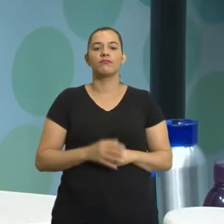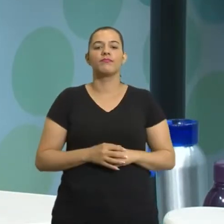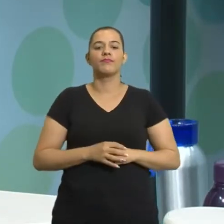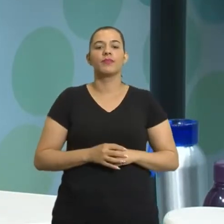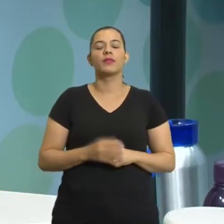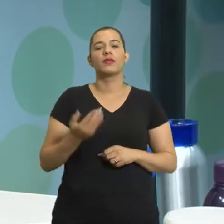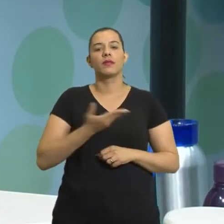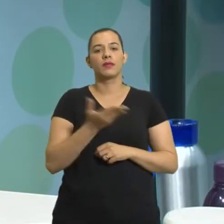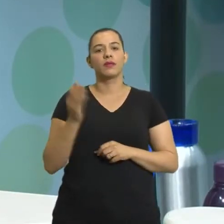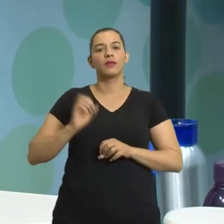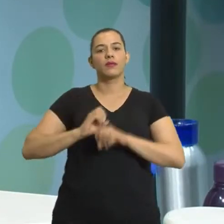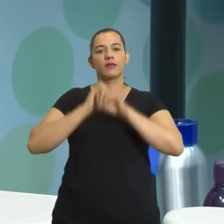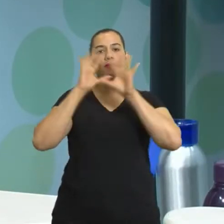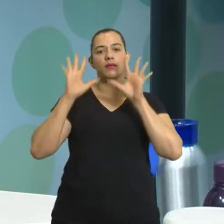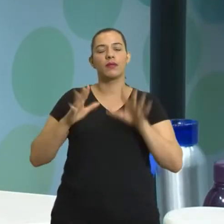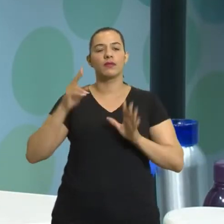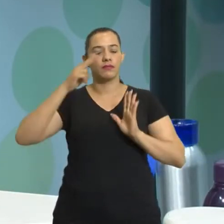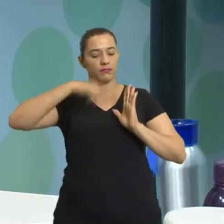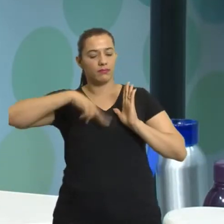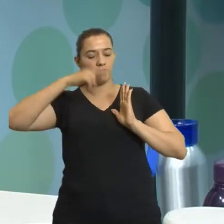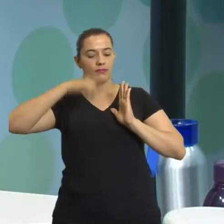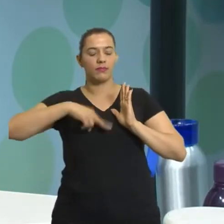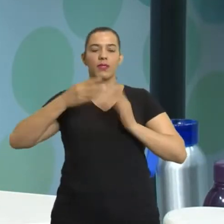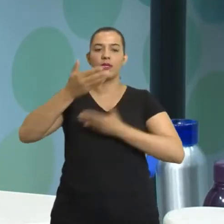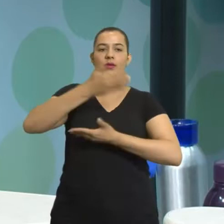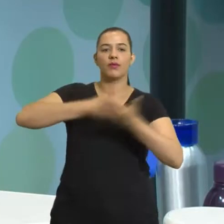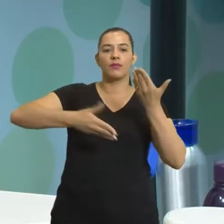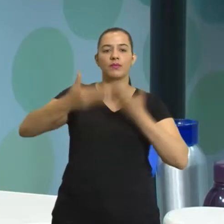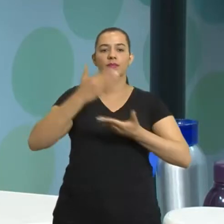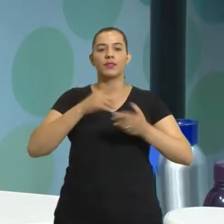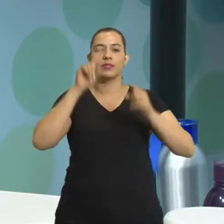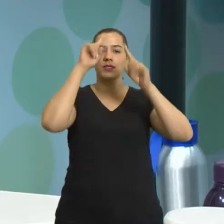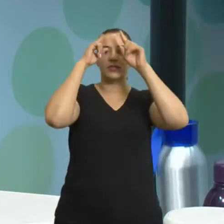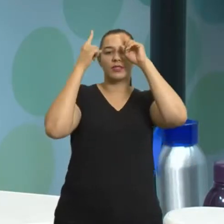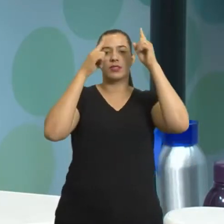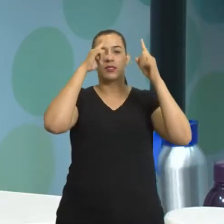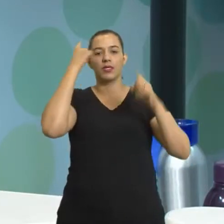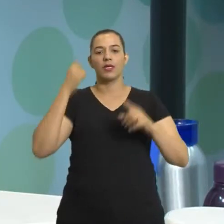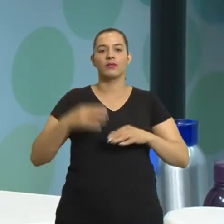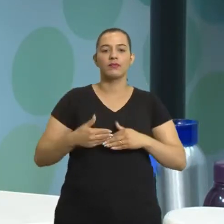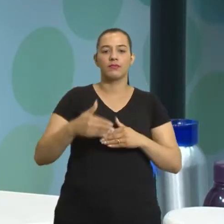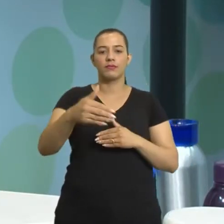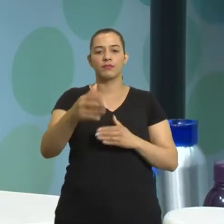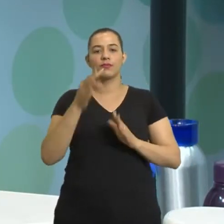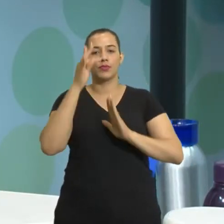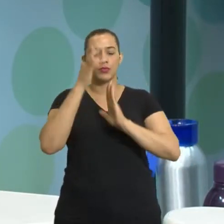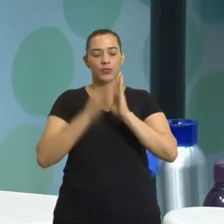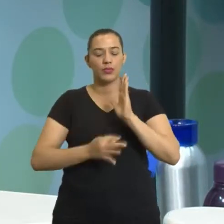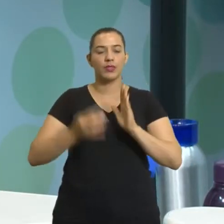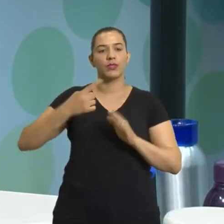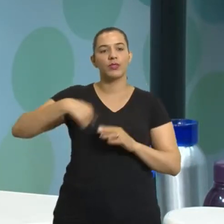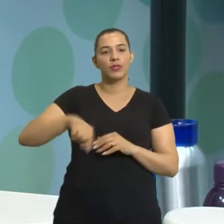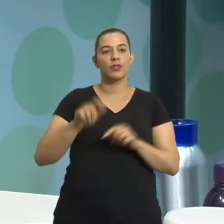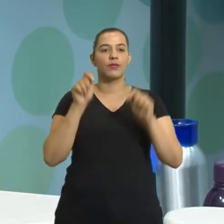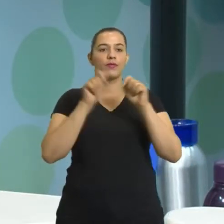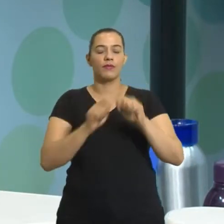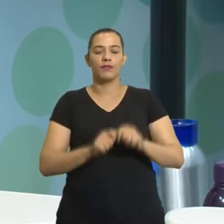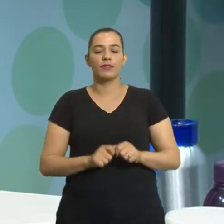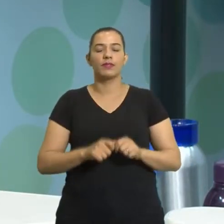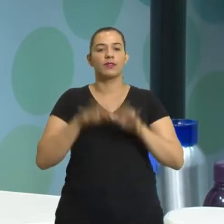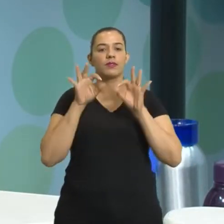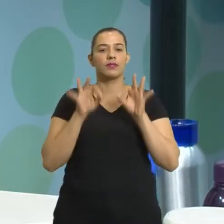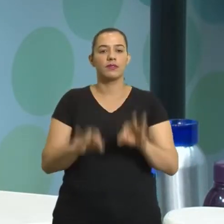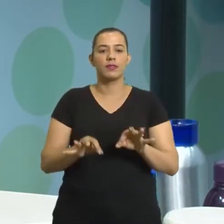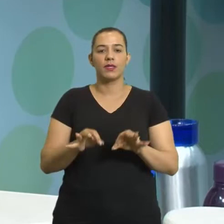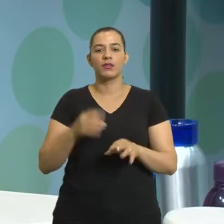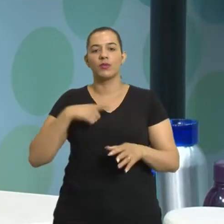que esse texto, esse leitor, né, compartilha ideias a partir então daquele texto, que aí é onde a gente vai verificar realmente qual é a